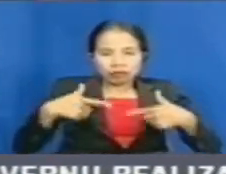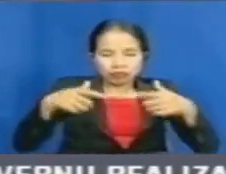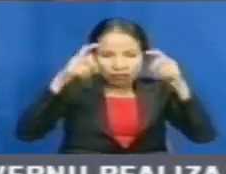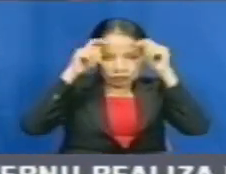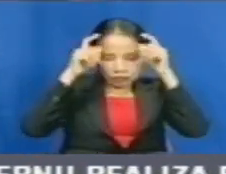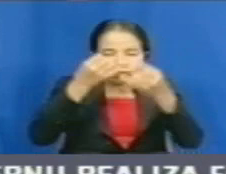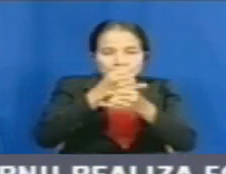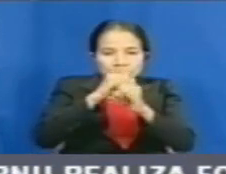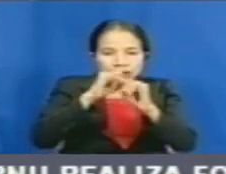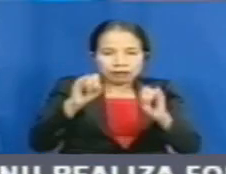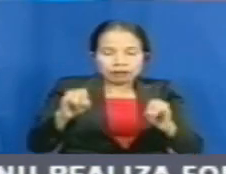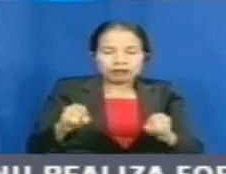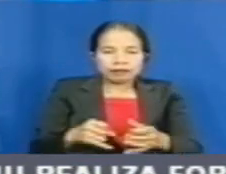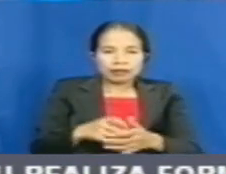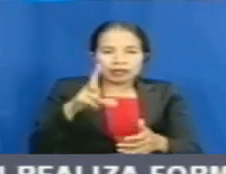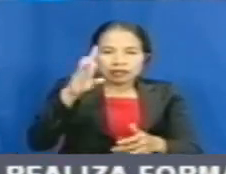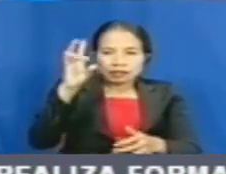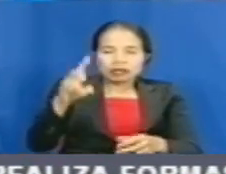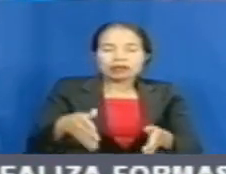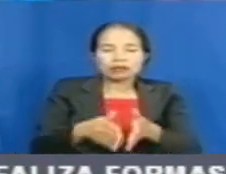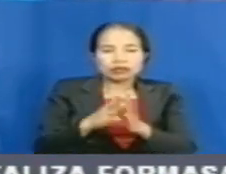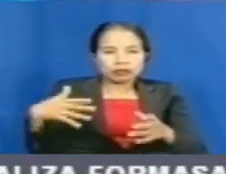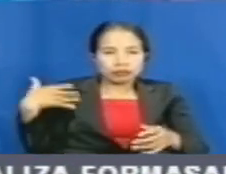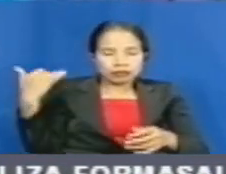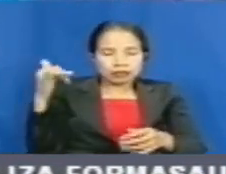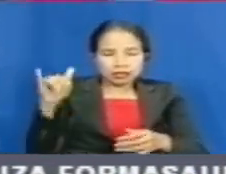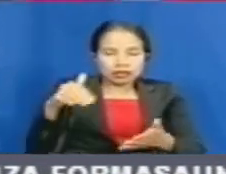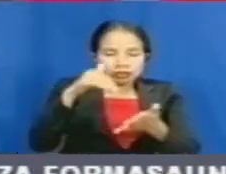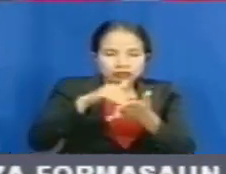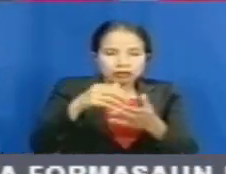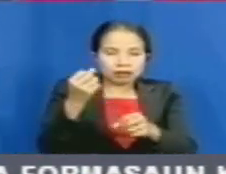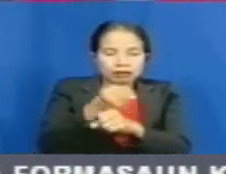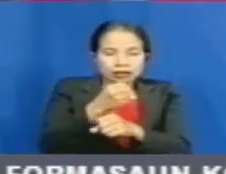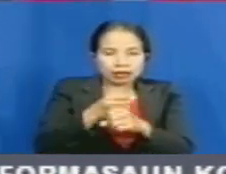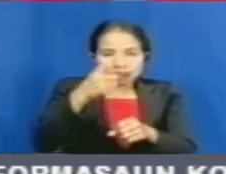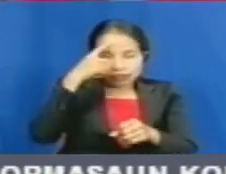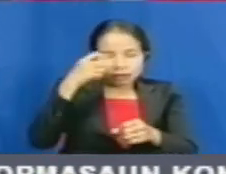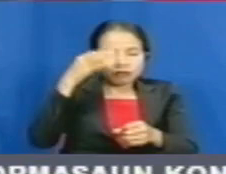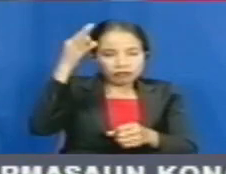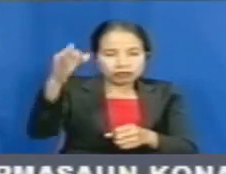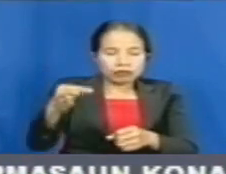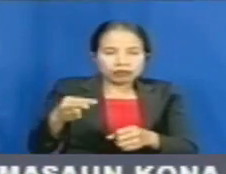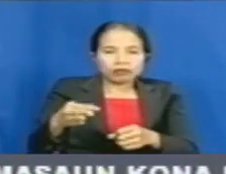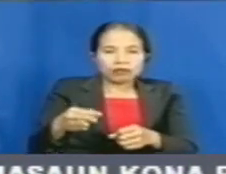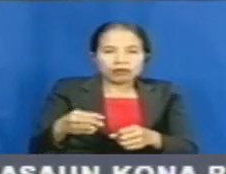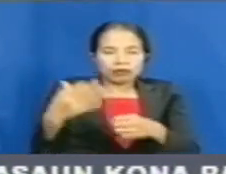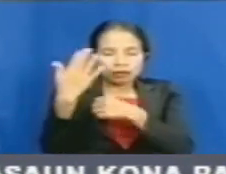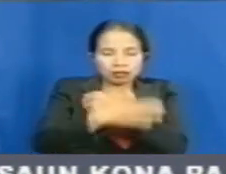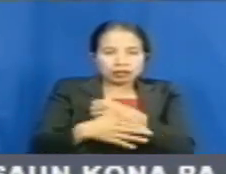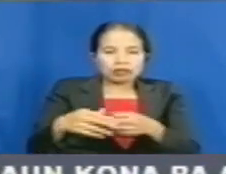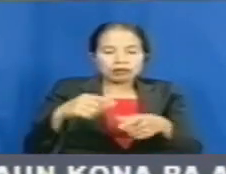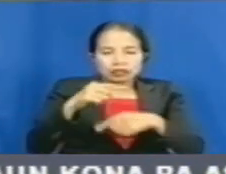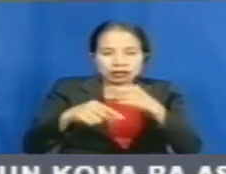quão. Cornélio Gama, El Sete, o suba foi ensaio, a tua história macas, tamo futuro nação, né, e a exerção foi em Lima, nós ouve